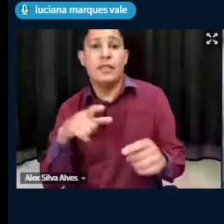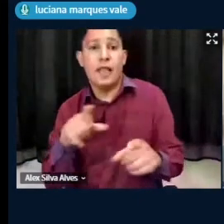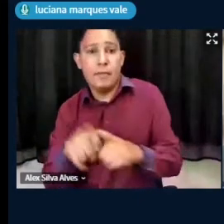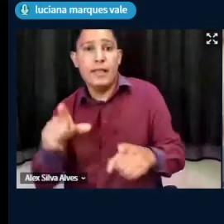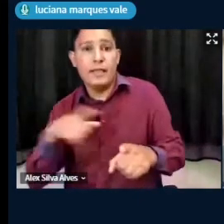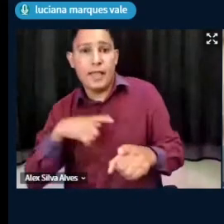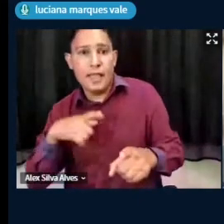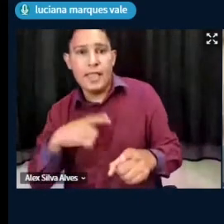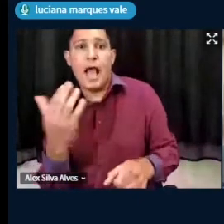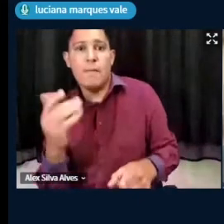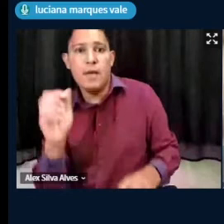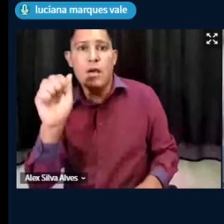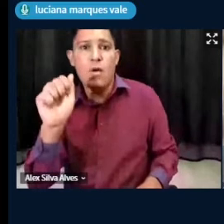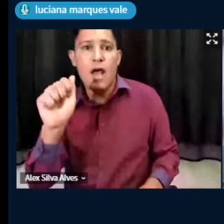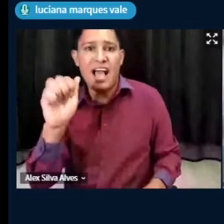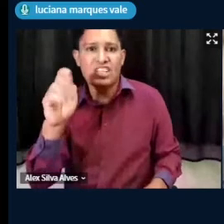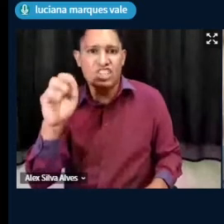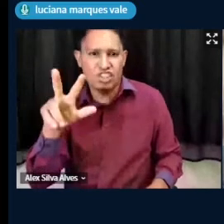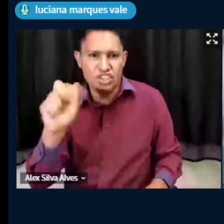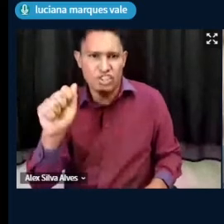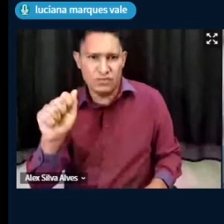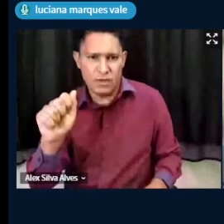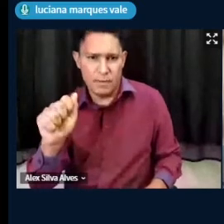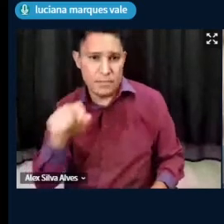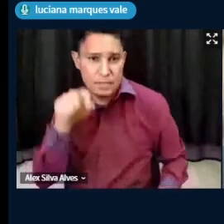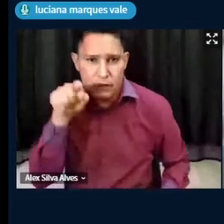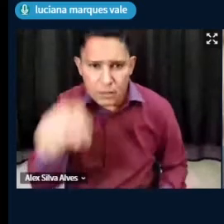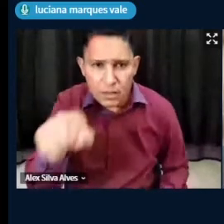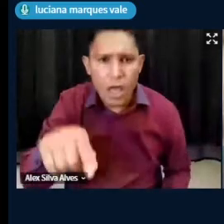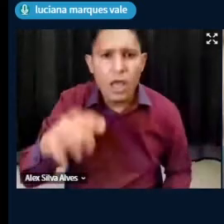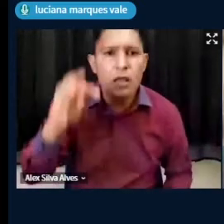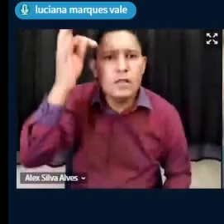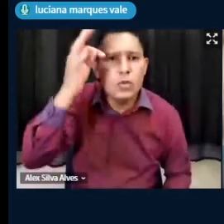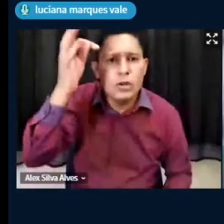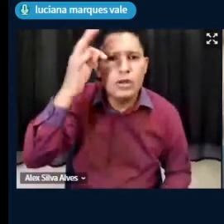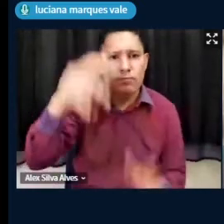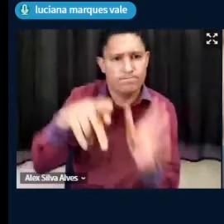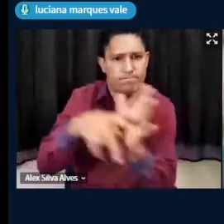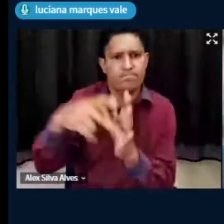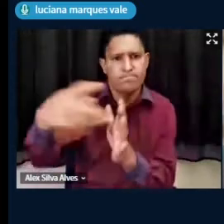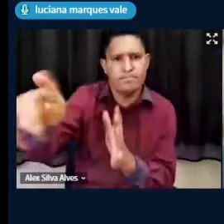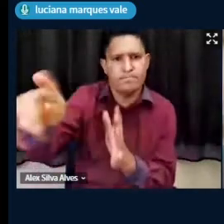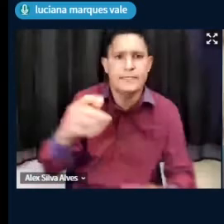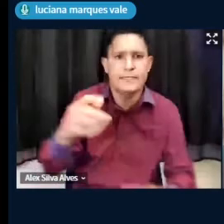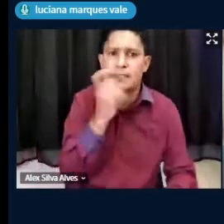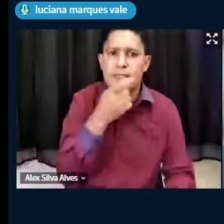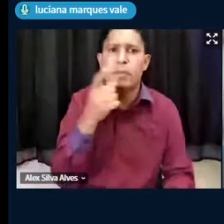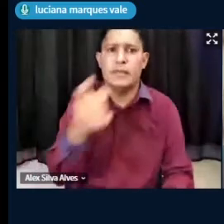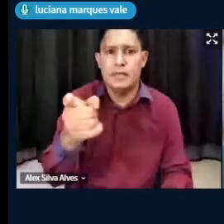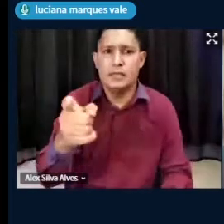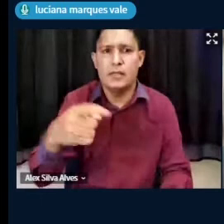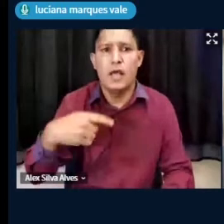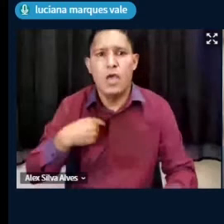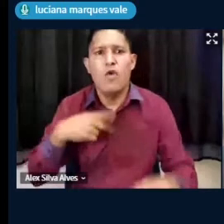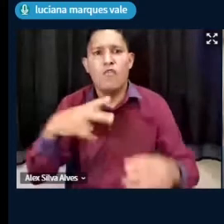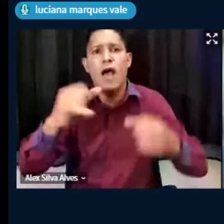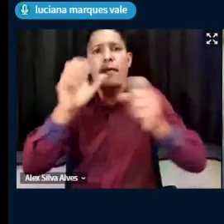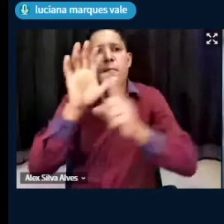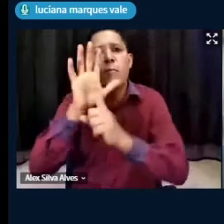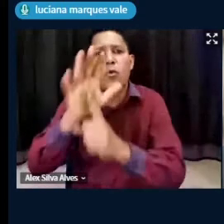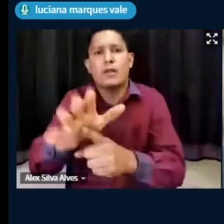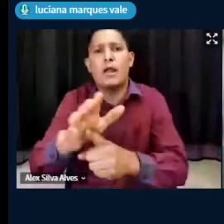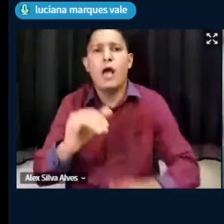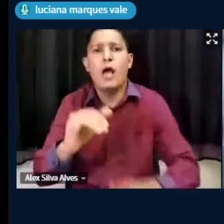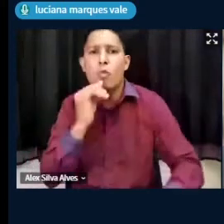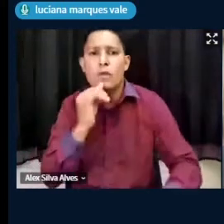articulado pela mão passiva e o morfema especificador é articulado pela mão ativa. Isso encontramos na pesquisa